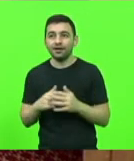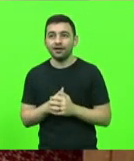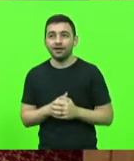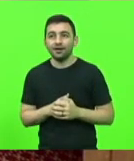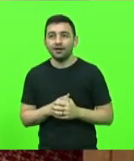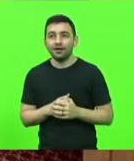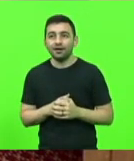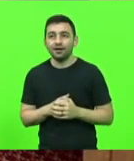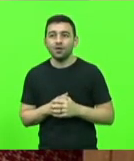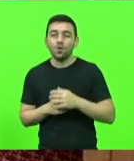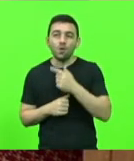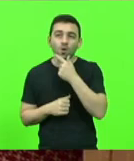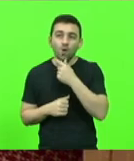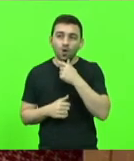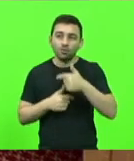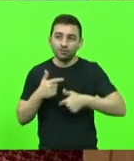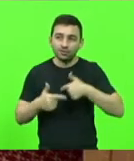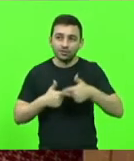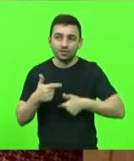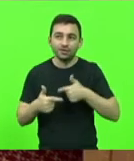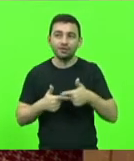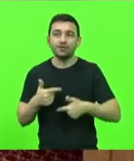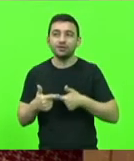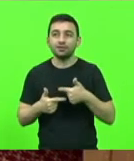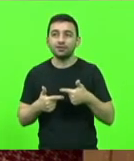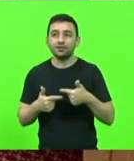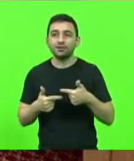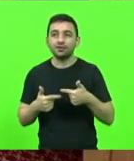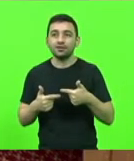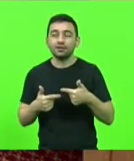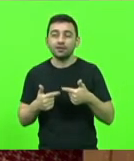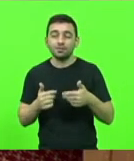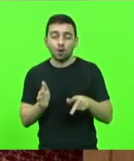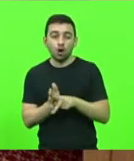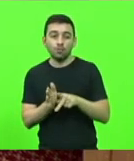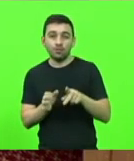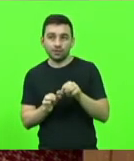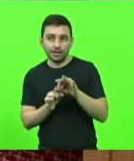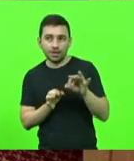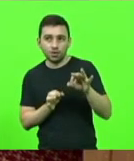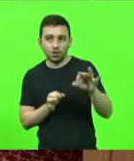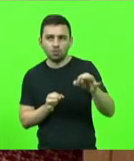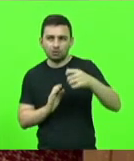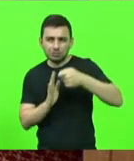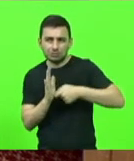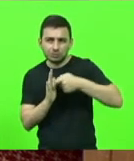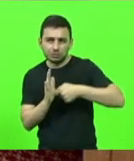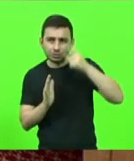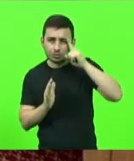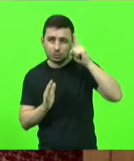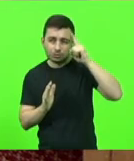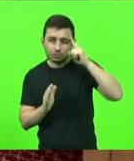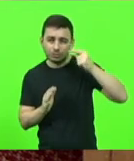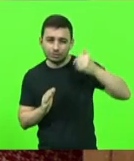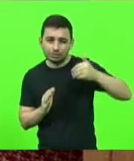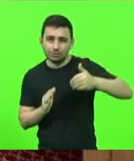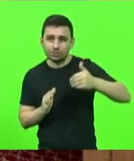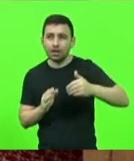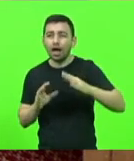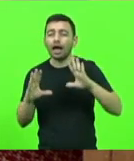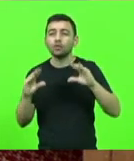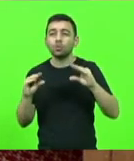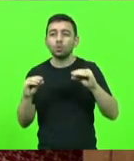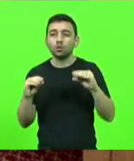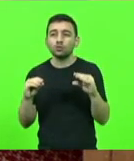o homem trabalha e para quem vem assim do interior é uma luta brava no dia a dia né mas chega a